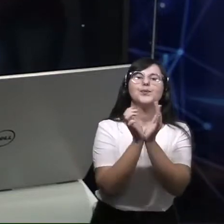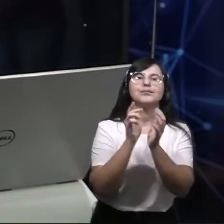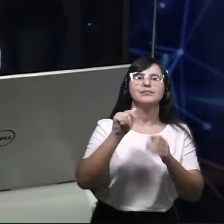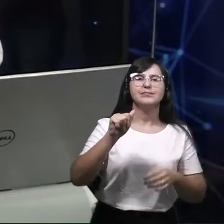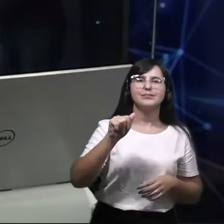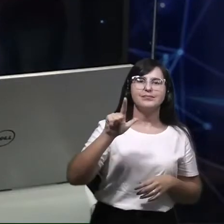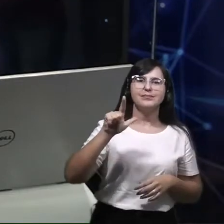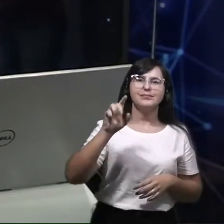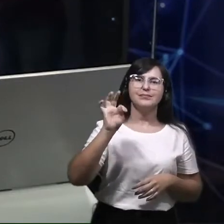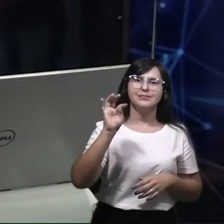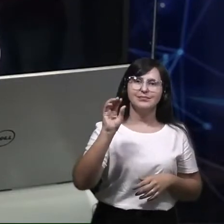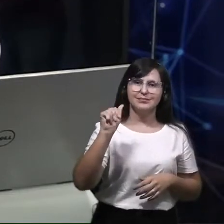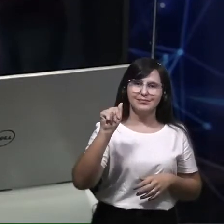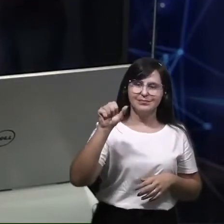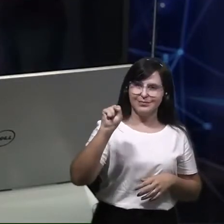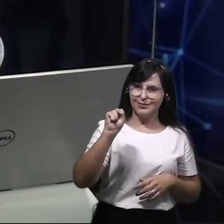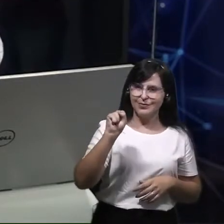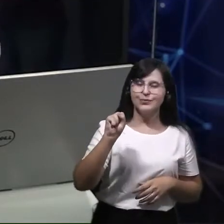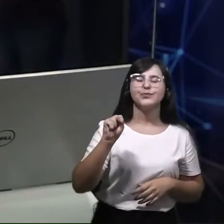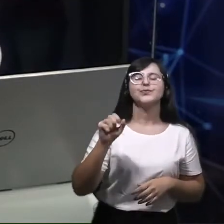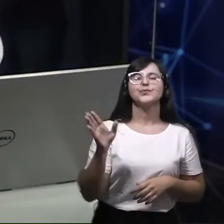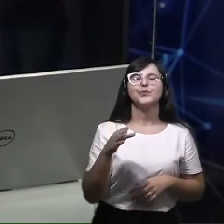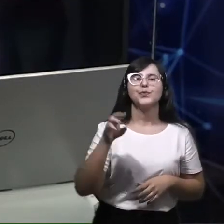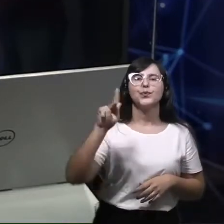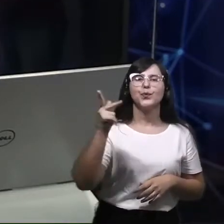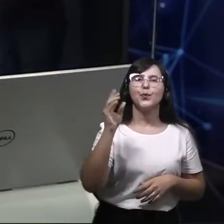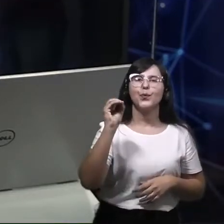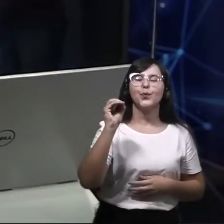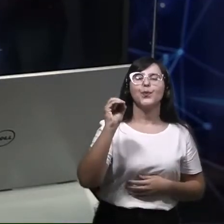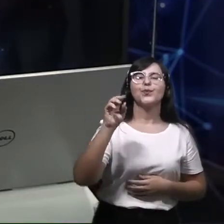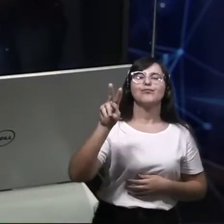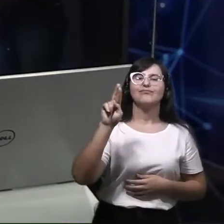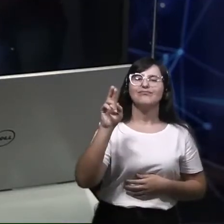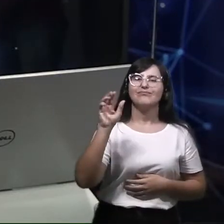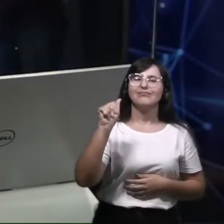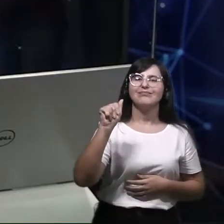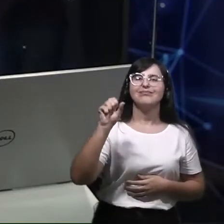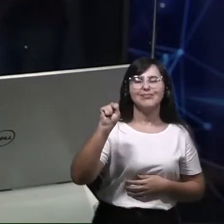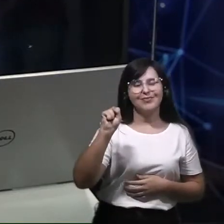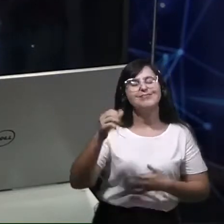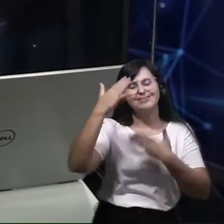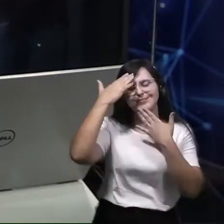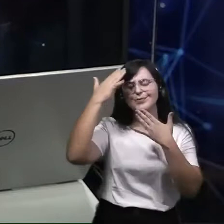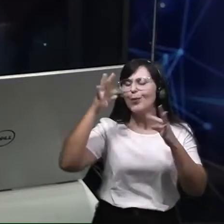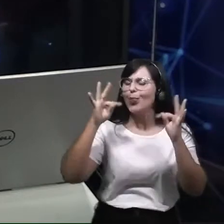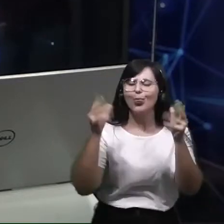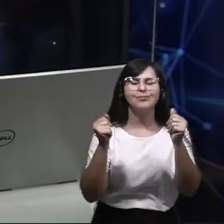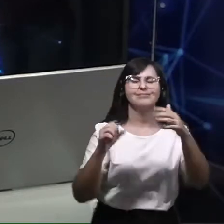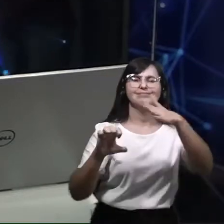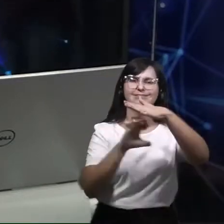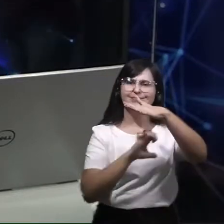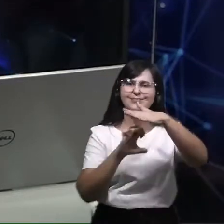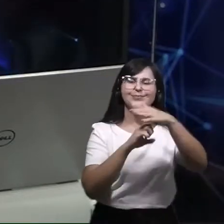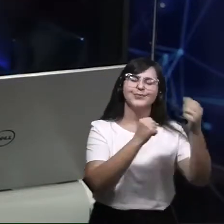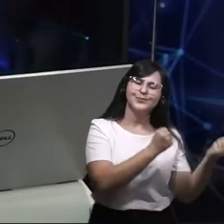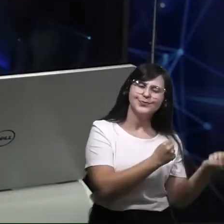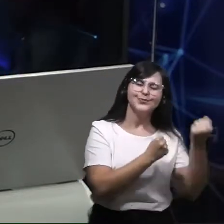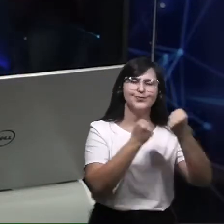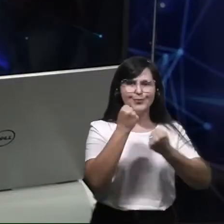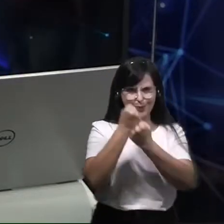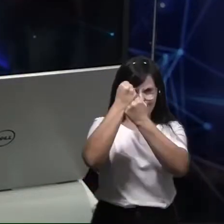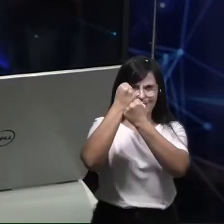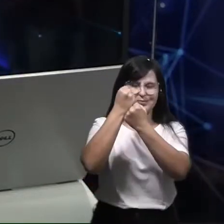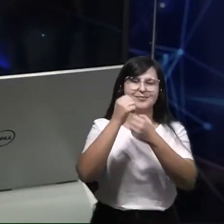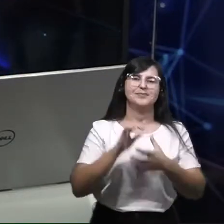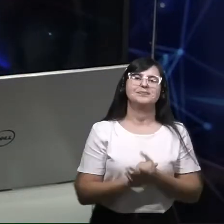dos Calçados. Muito obrigado a vocês, né, que acreditaram, contribuíram e que são responsáveis também pela realização deste momento histórico,